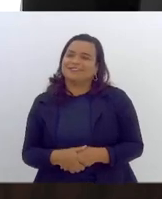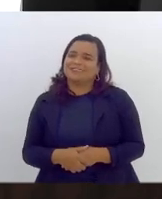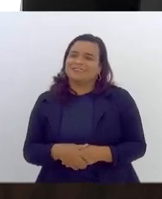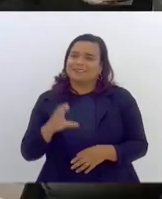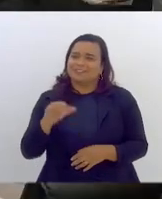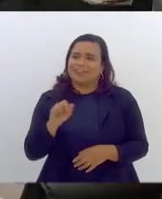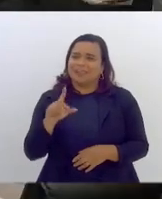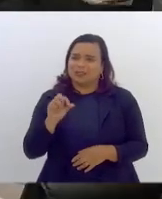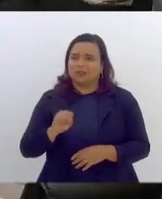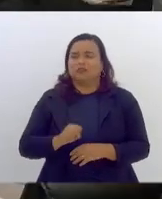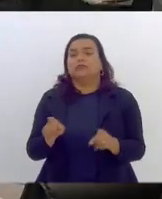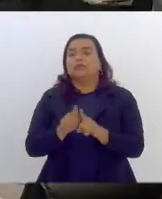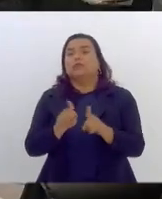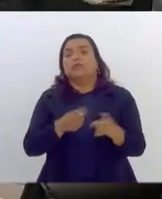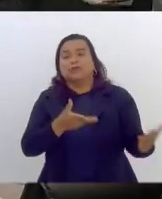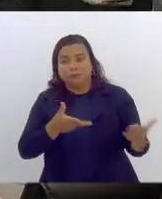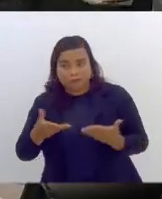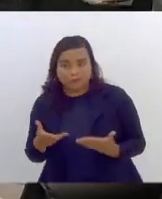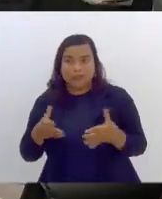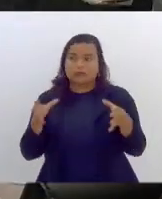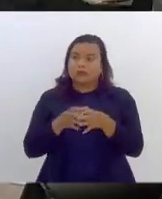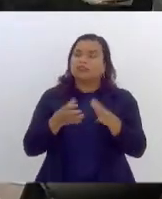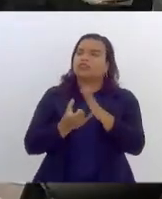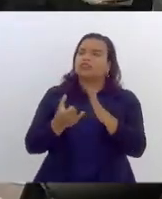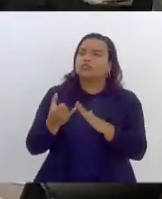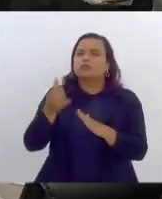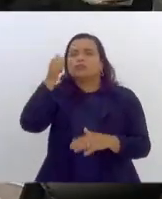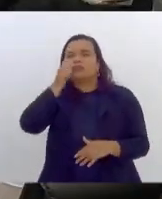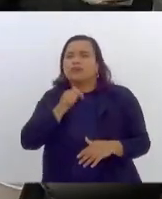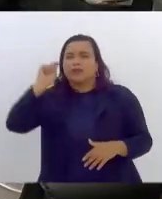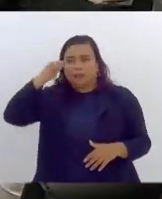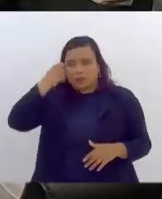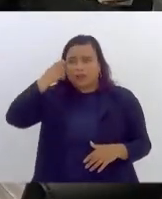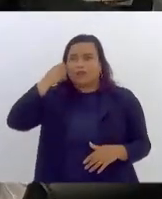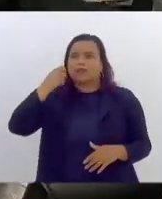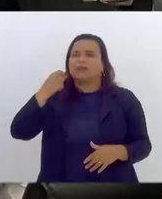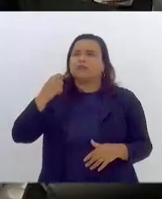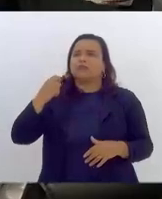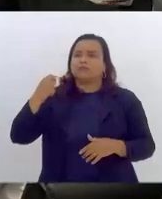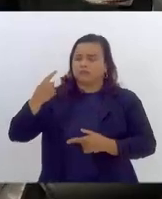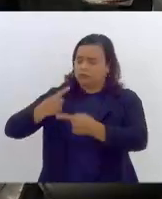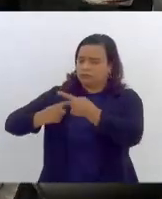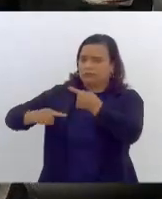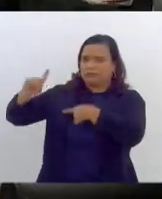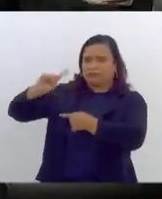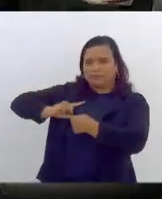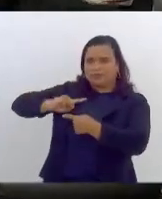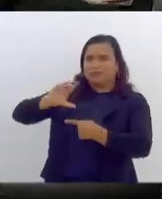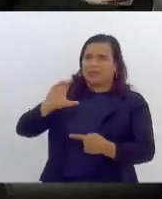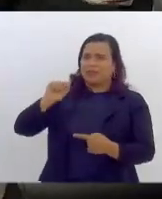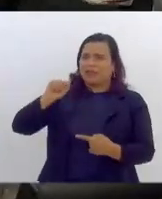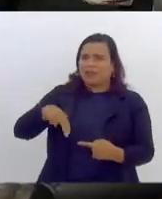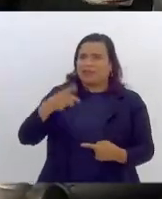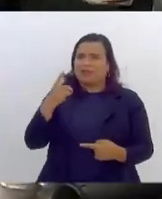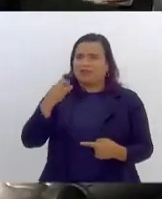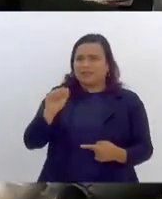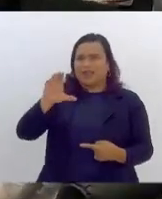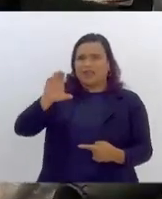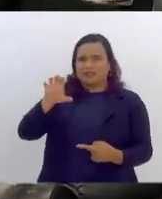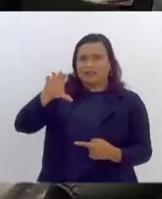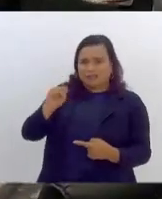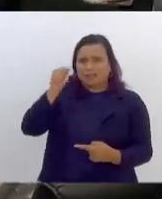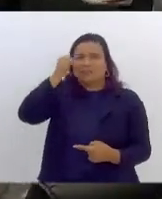Carlos André. Convido agora o Instituto de Mulheres Negras Herdeiras de Candaces, a